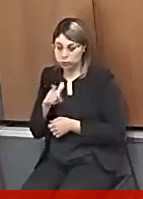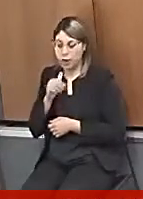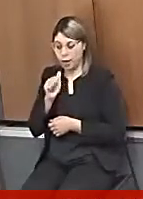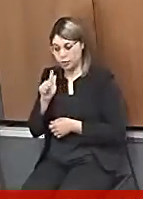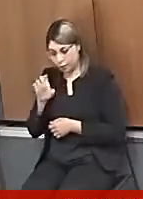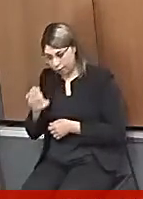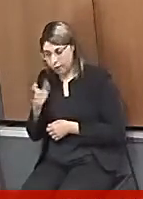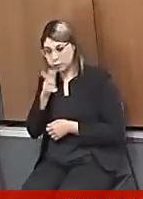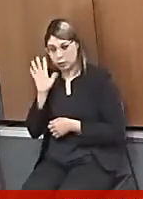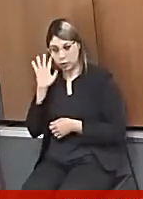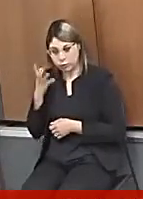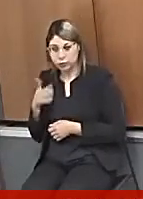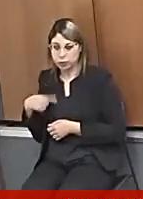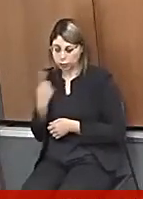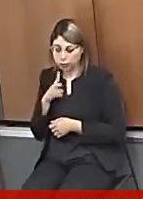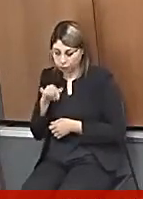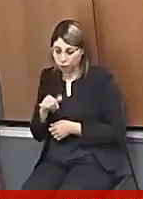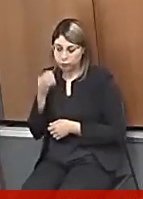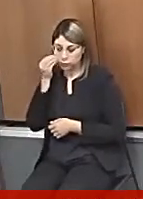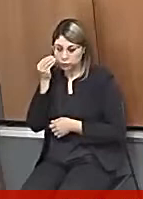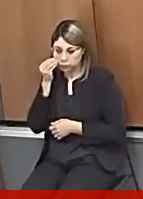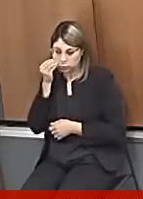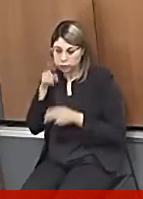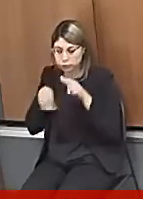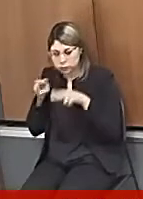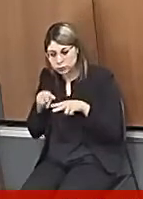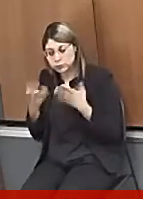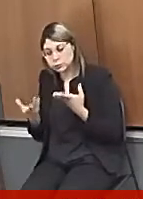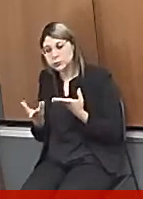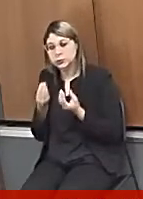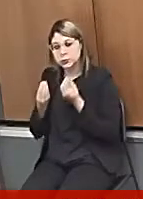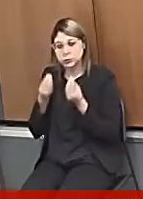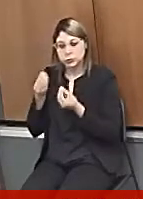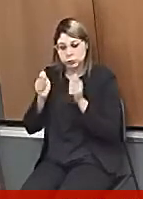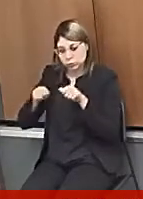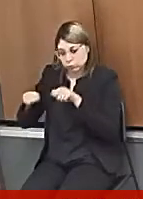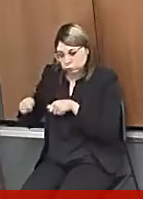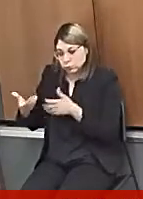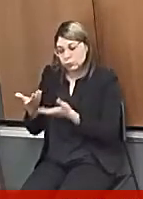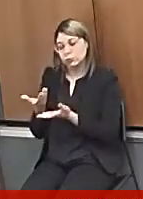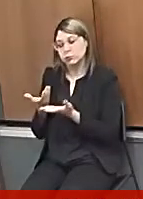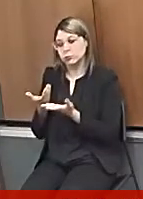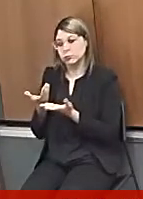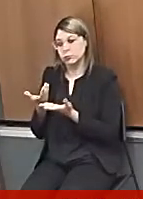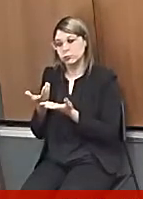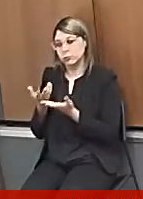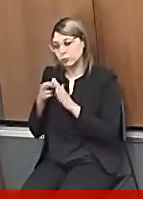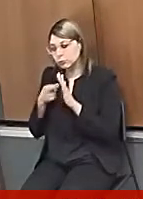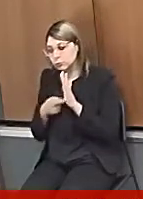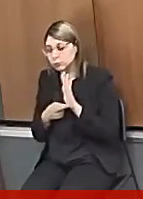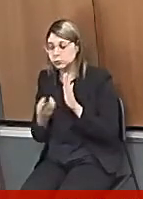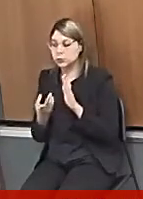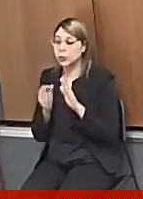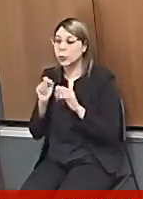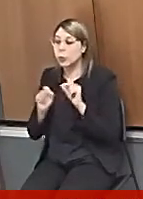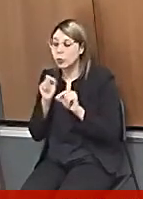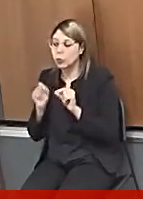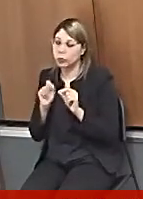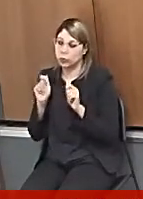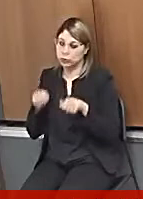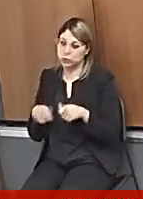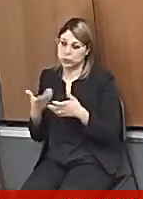braz para que seja avaliado nem assim as possibilidades nem os critérios o que pode